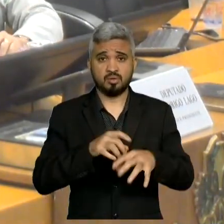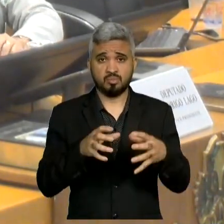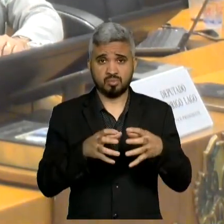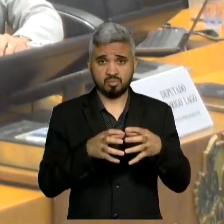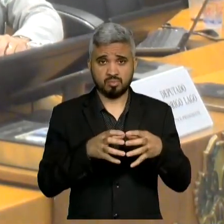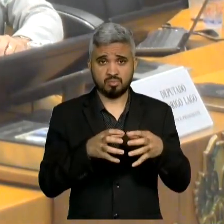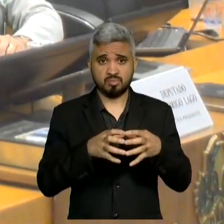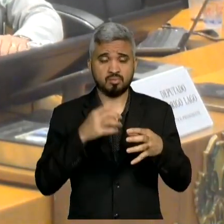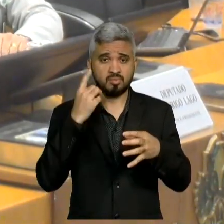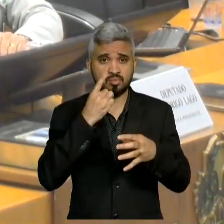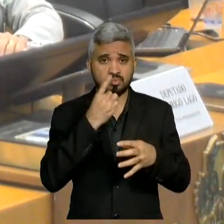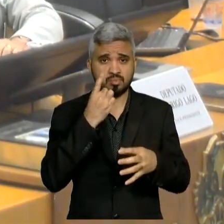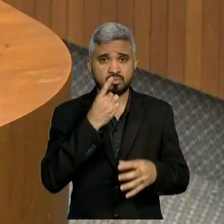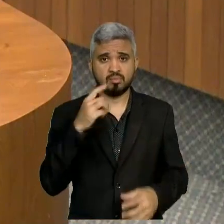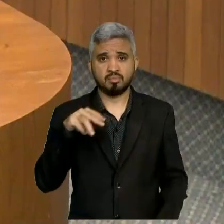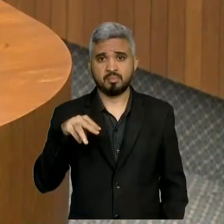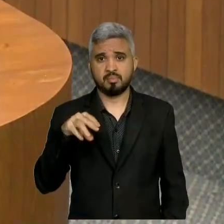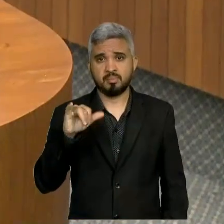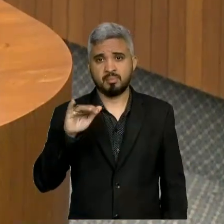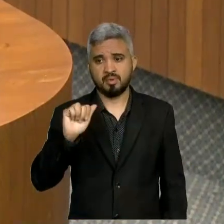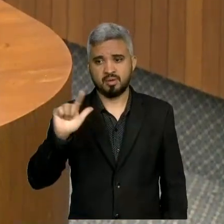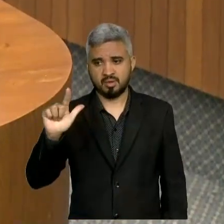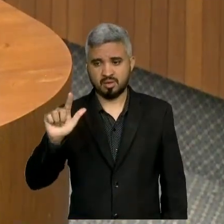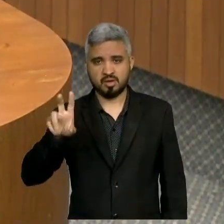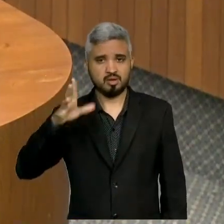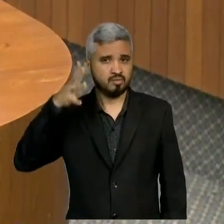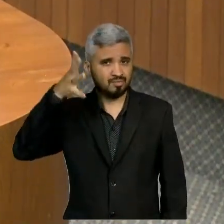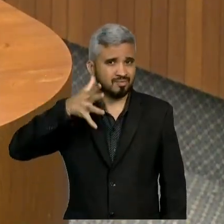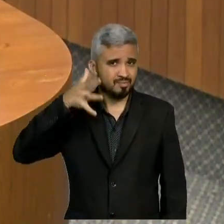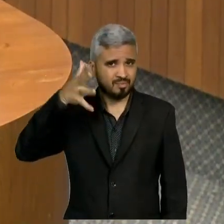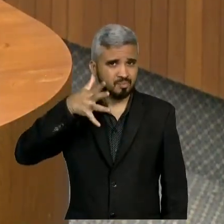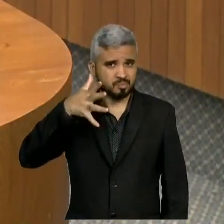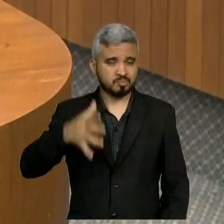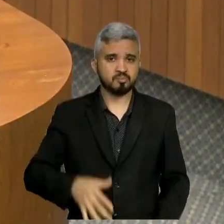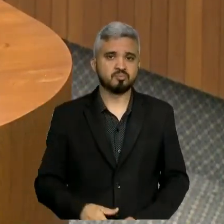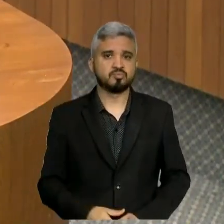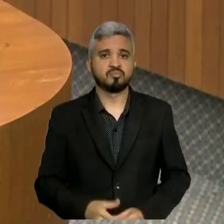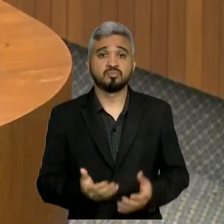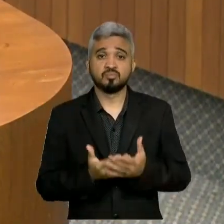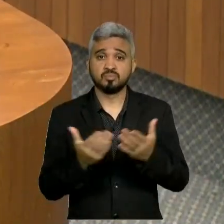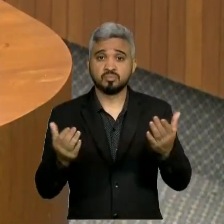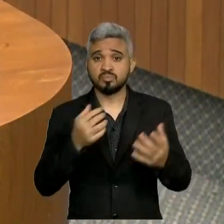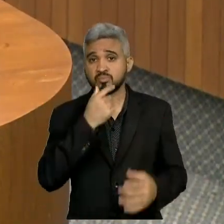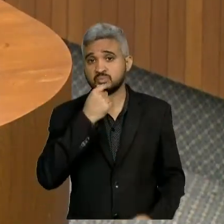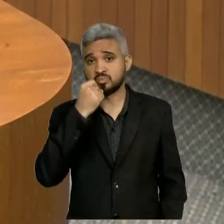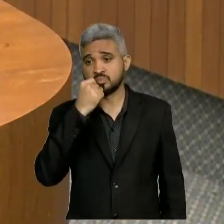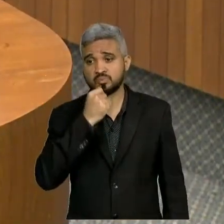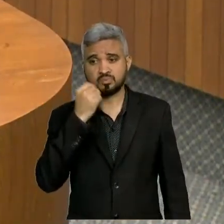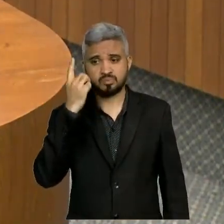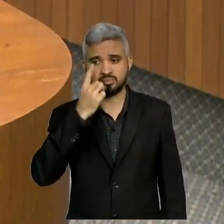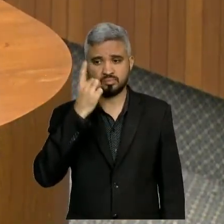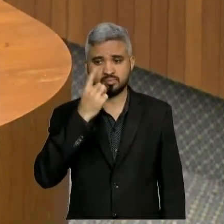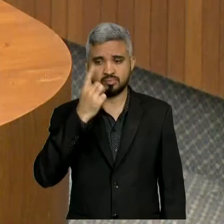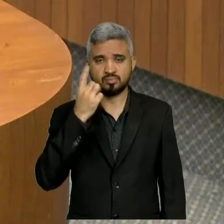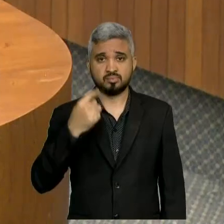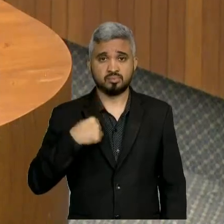deputada Mical. Senhoras, senhores deputados, eu venho aqui a esta tribuna